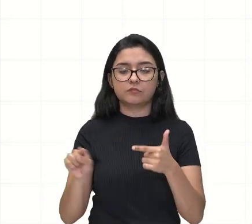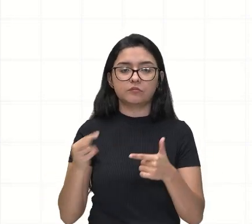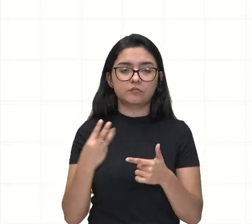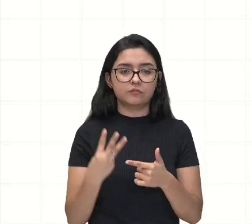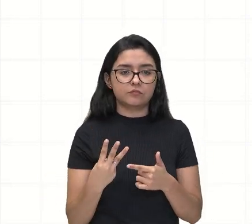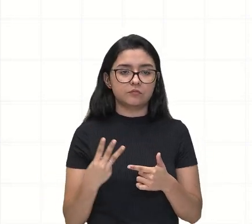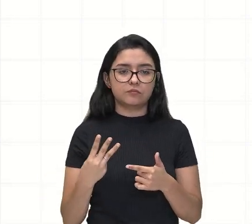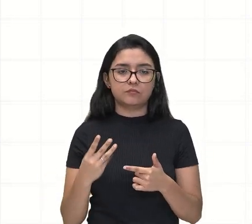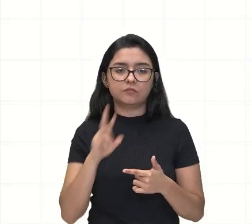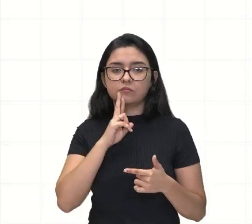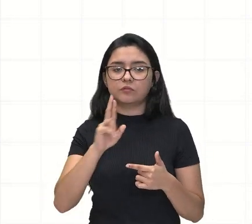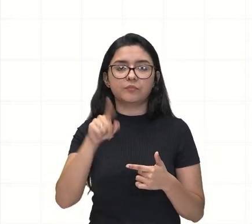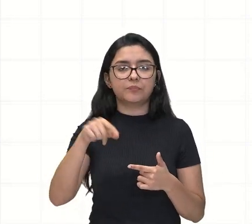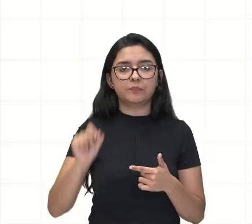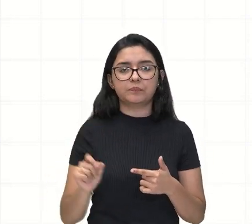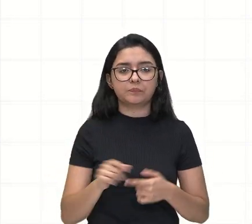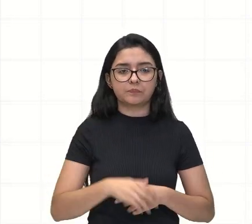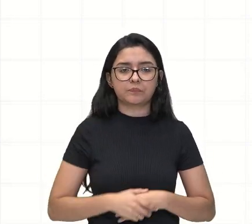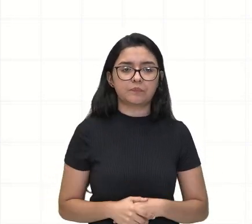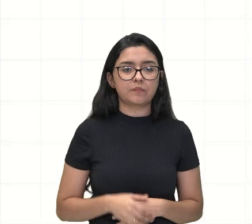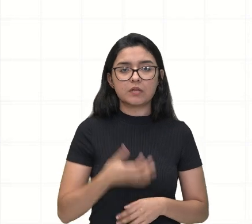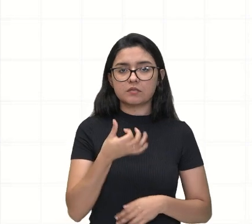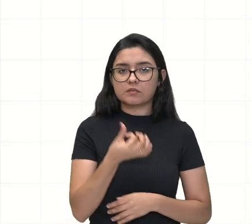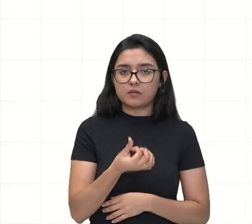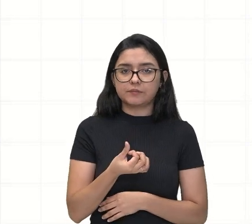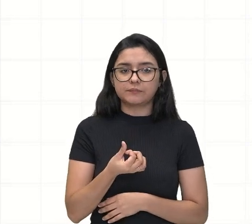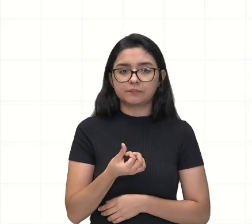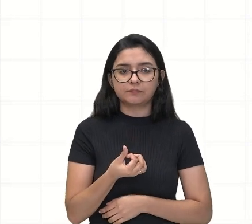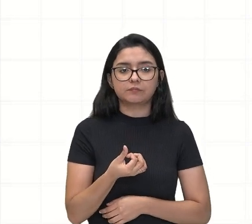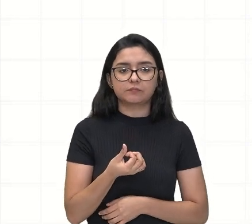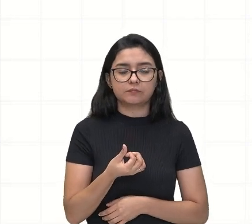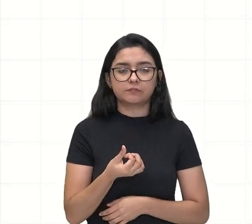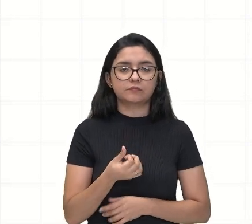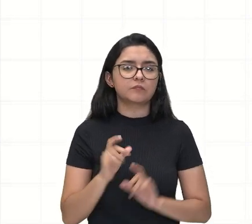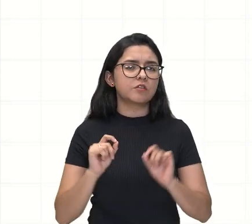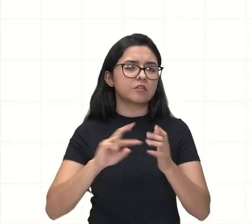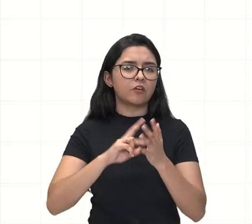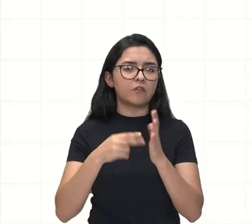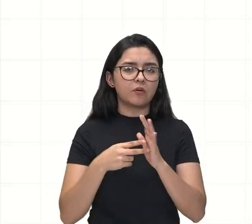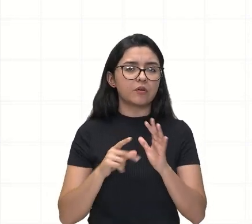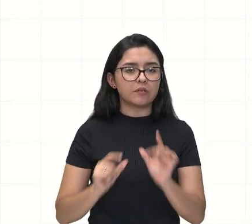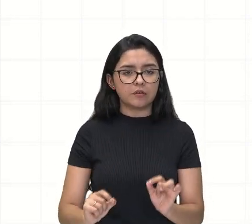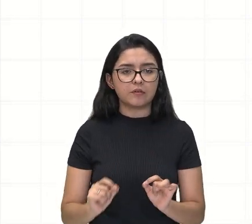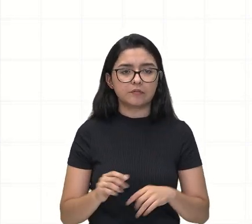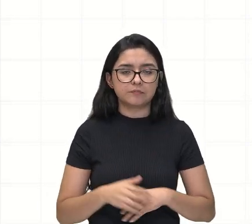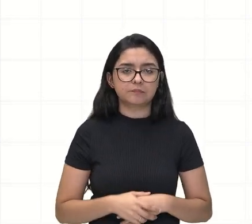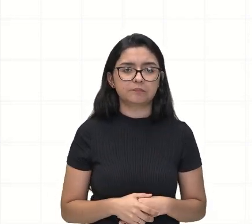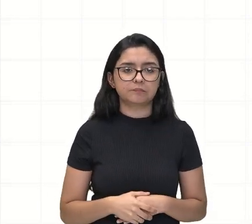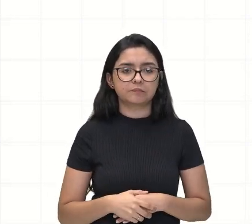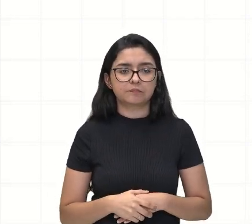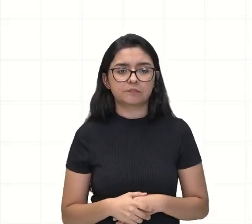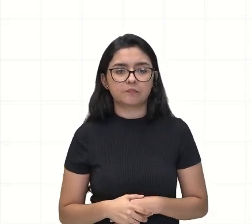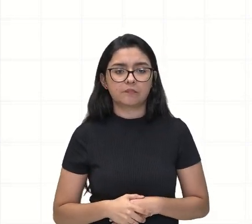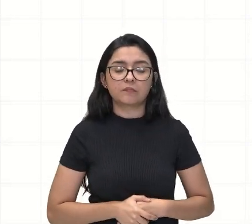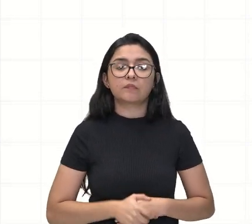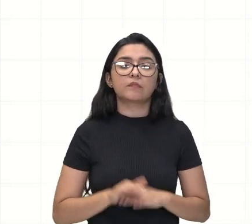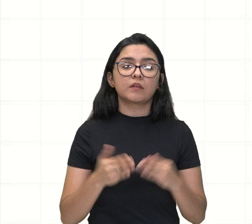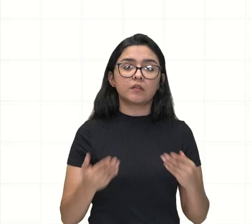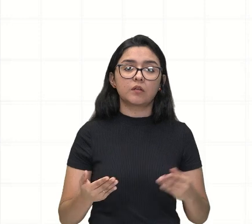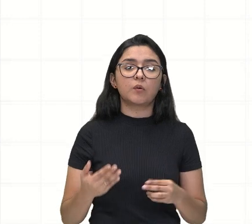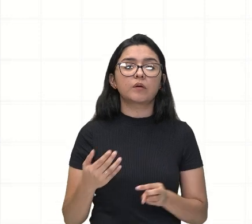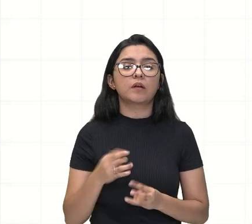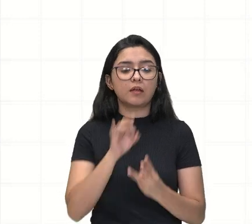3, e aí a resposta é 6. O que isso quer dizer? Quer dizer que cada